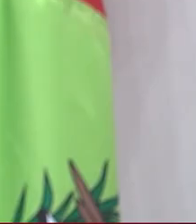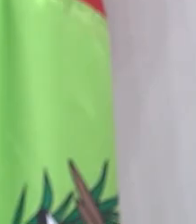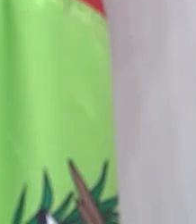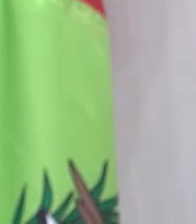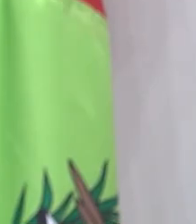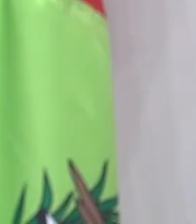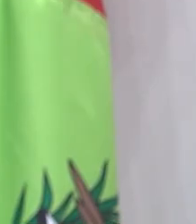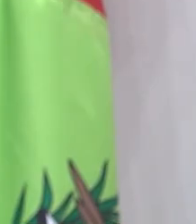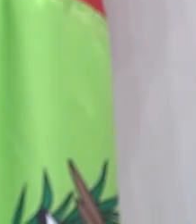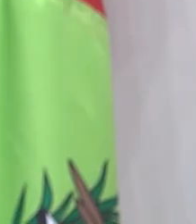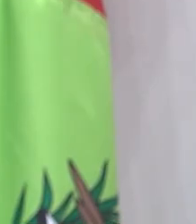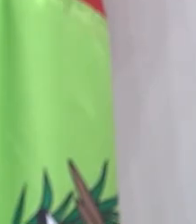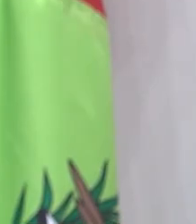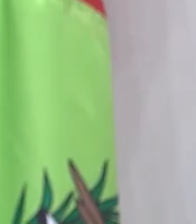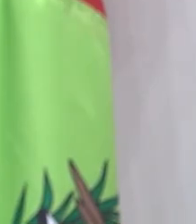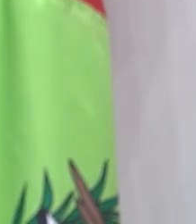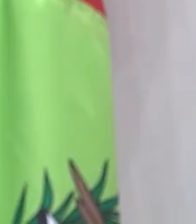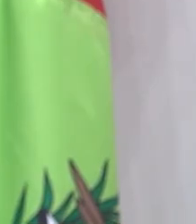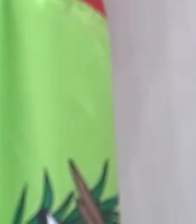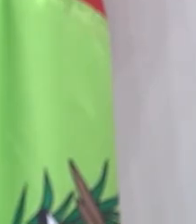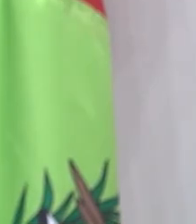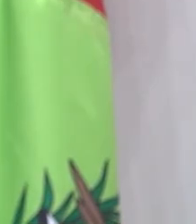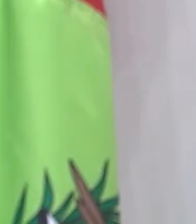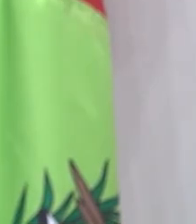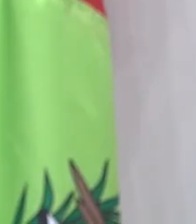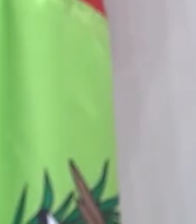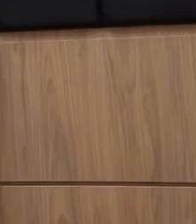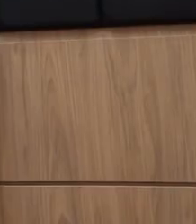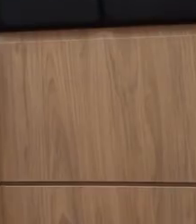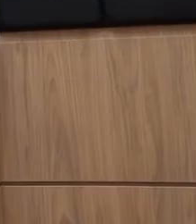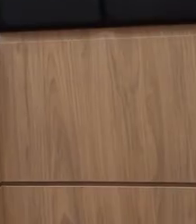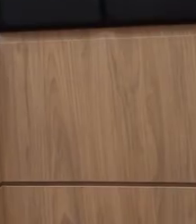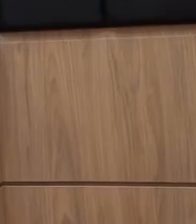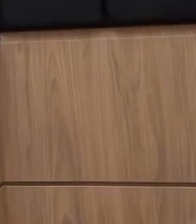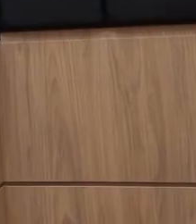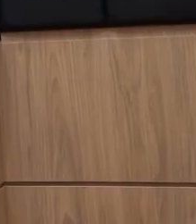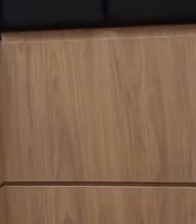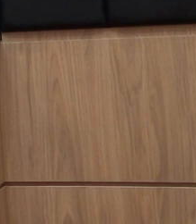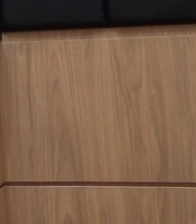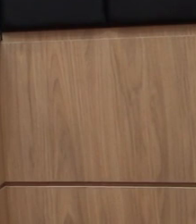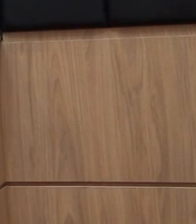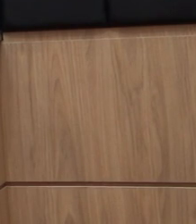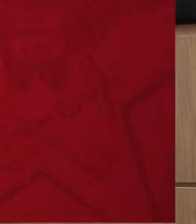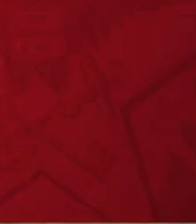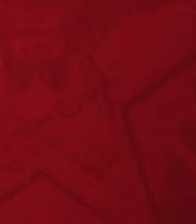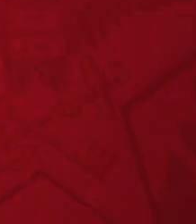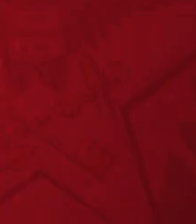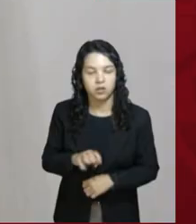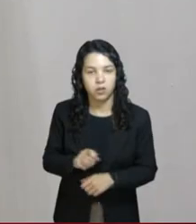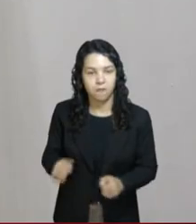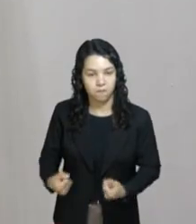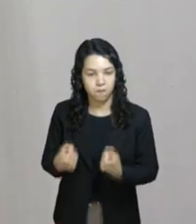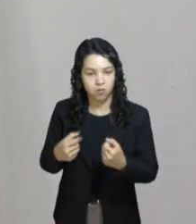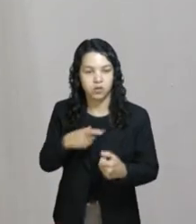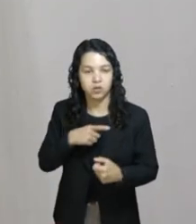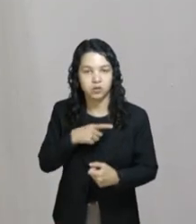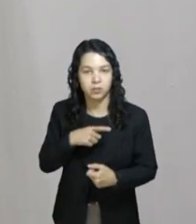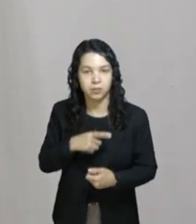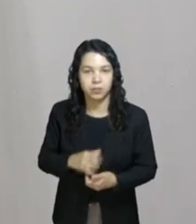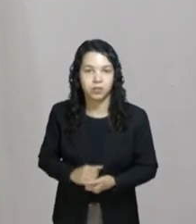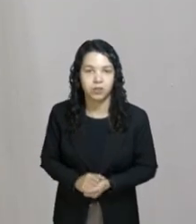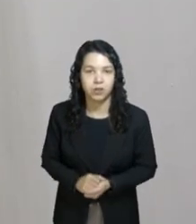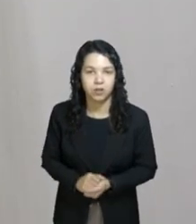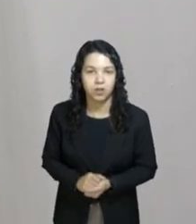deputado Fernando krelli criticou a Fundação Catarinense de esporte a fez parte o que me traz aqui é um pouco